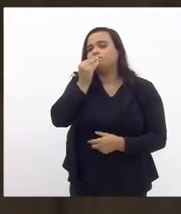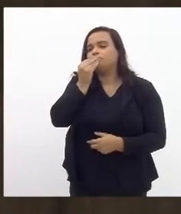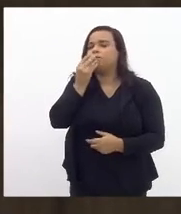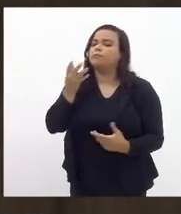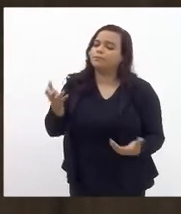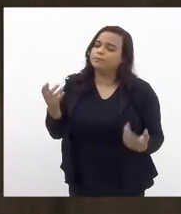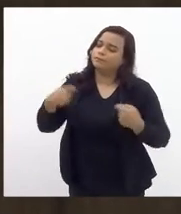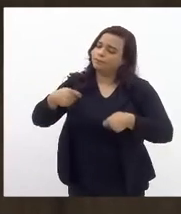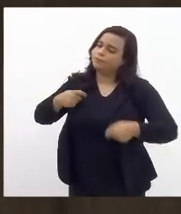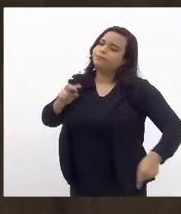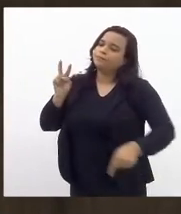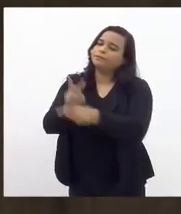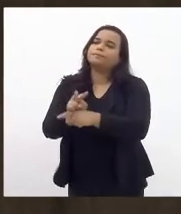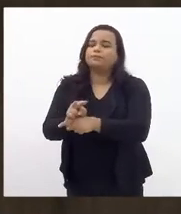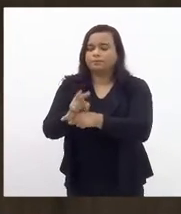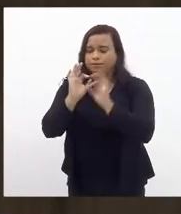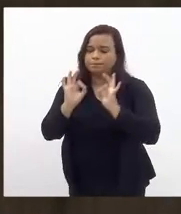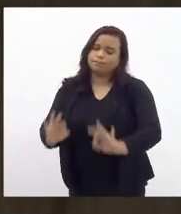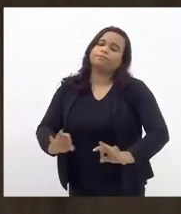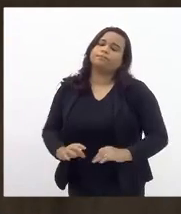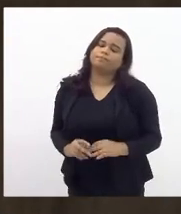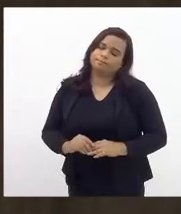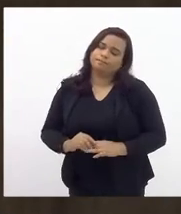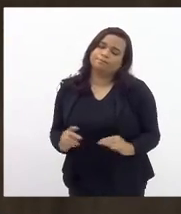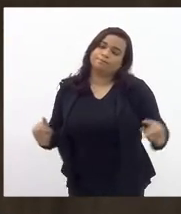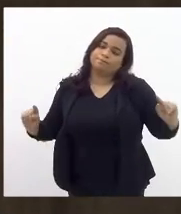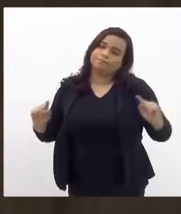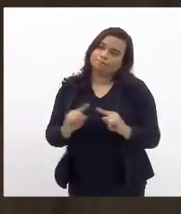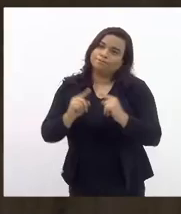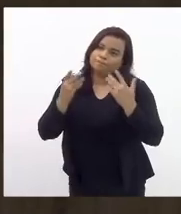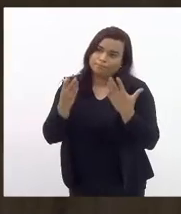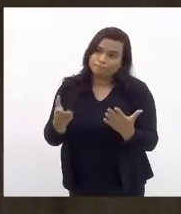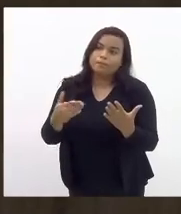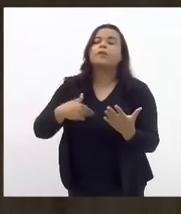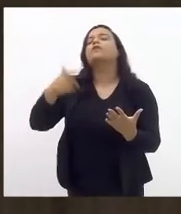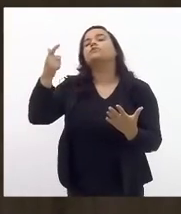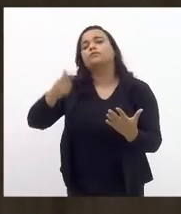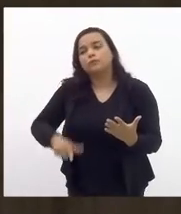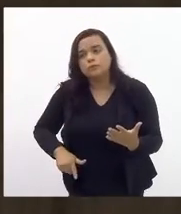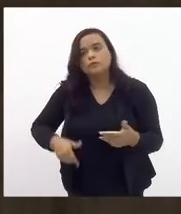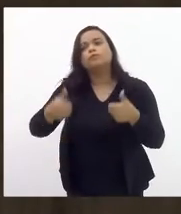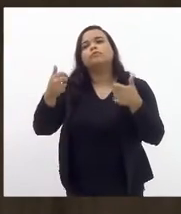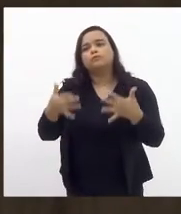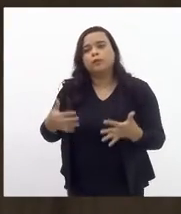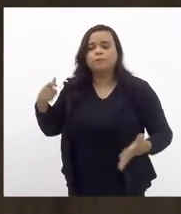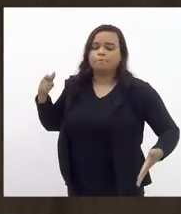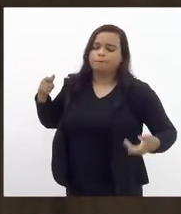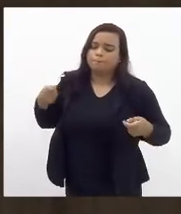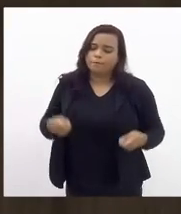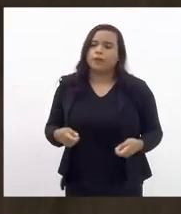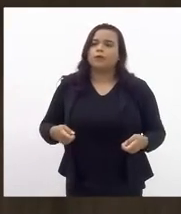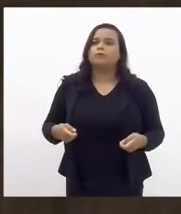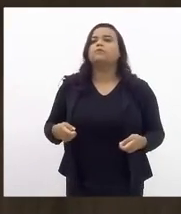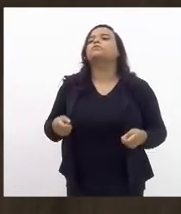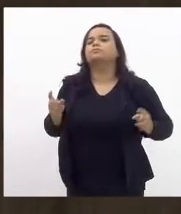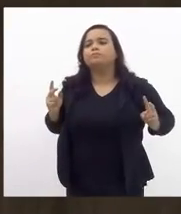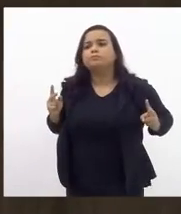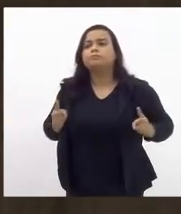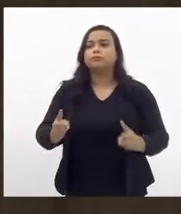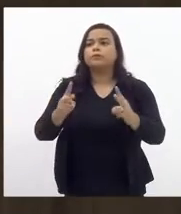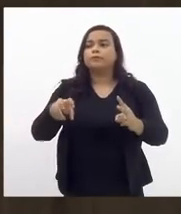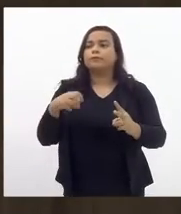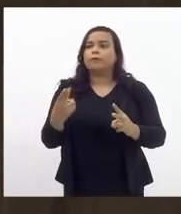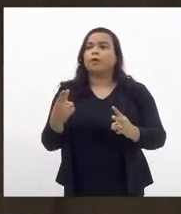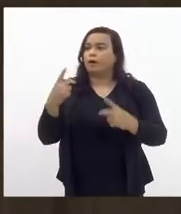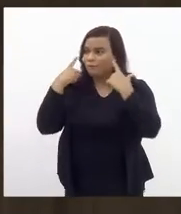a defender. Nesse sentido, eu reitero que seguirei firme, tia Ju, para acabar